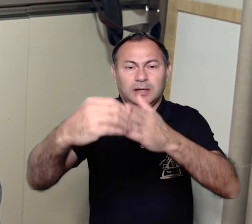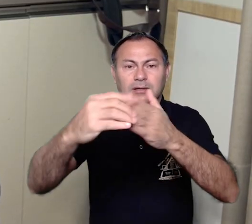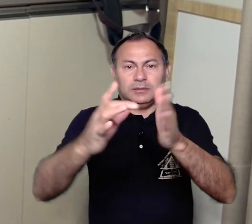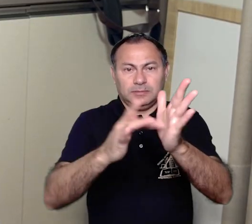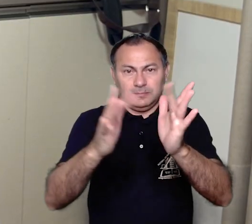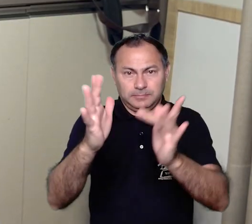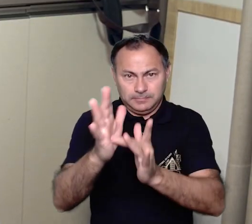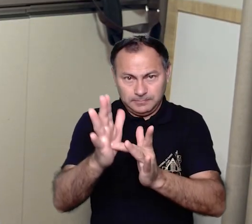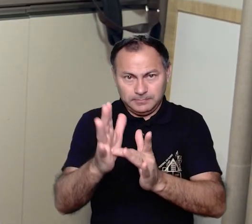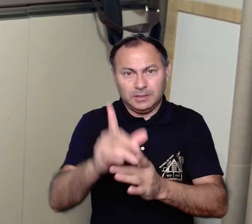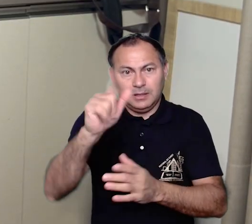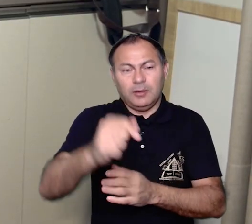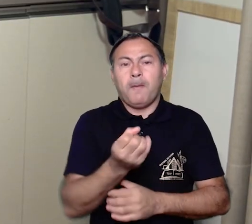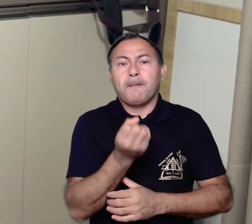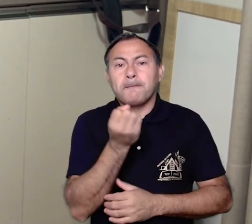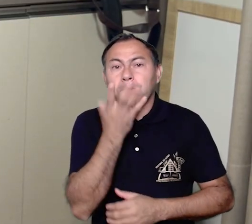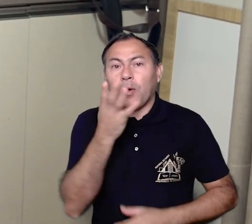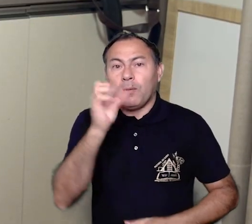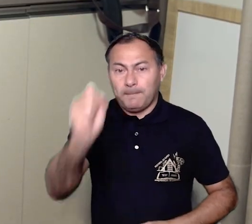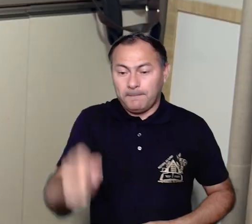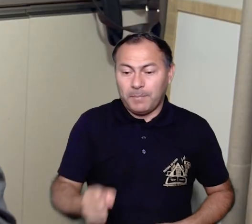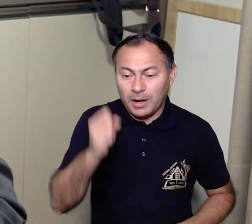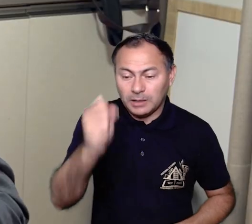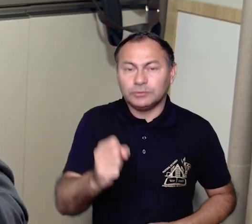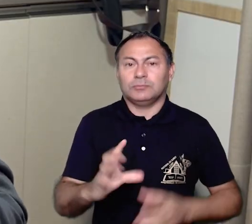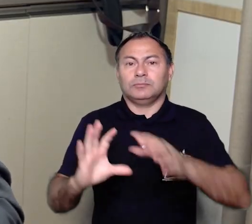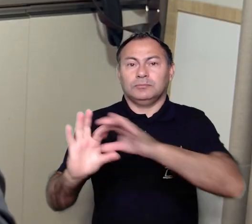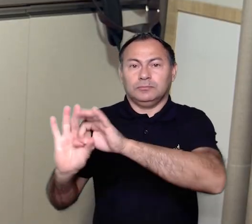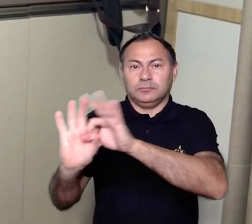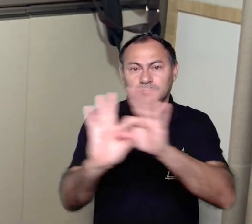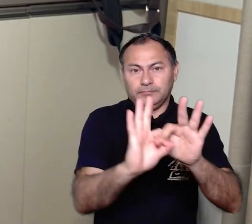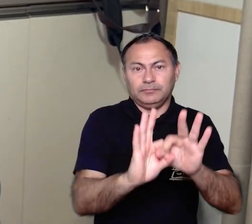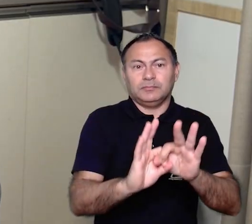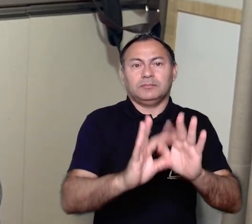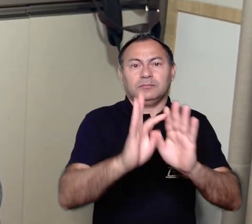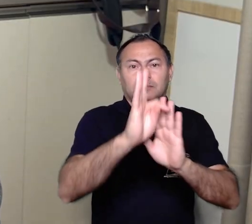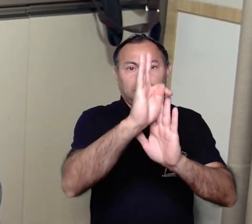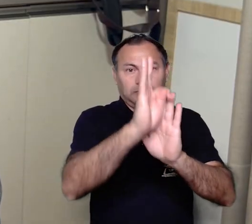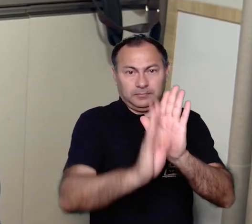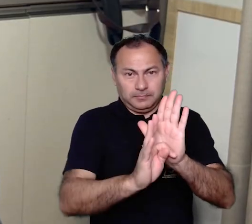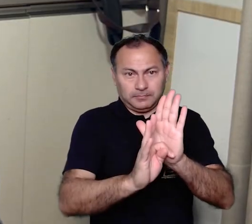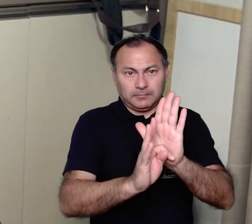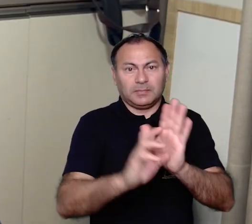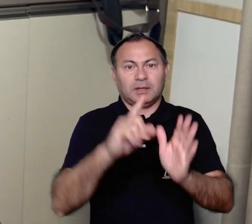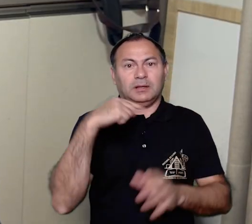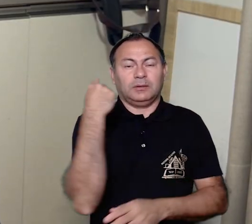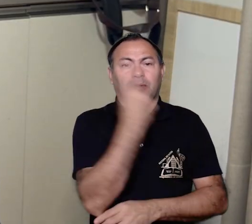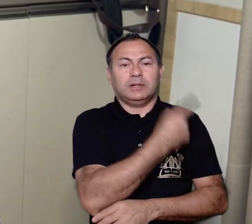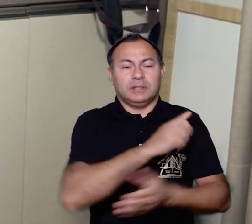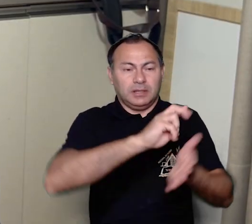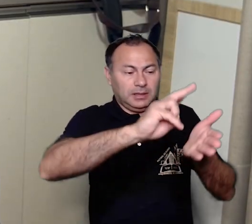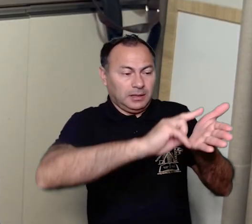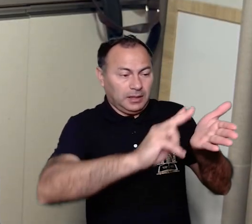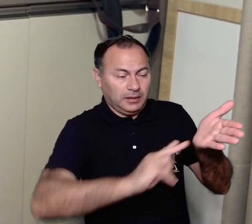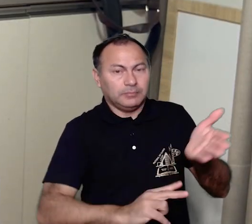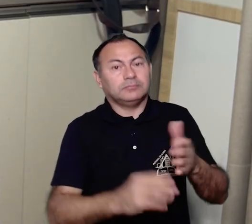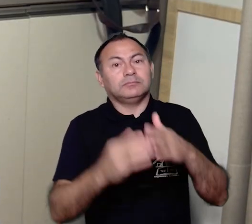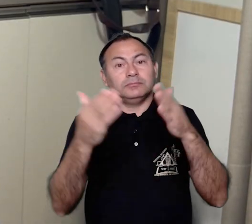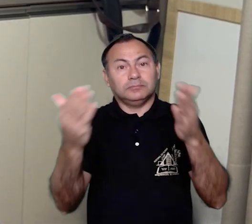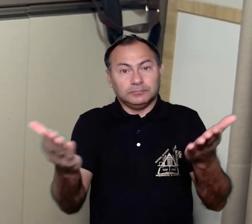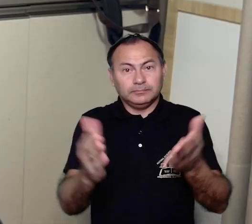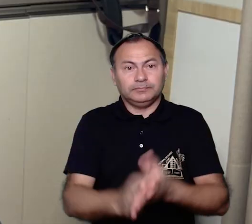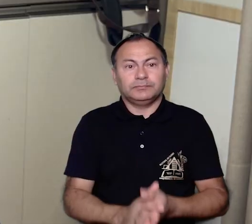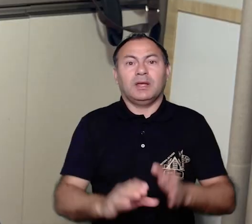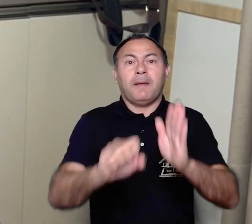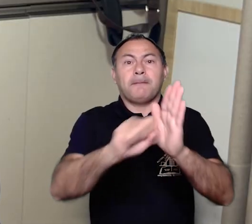por Jesus, que é o bom pastor. É o contexto do texto que nós lemos.